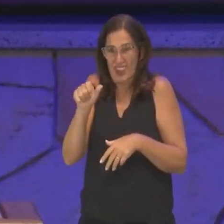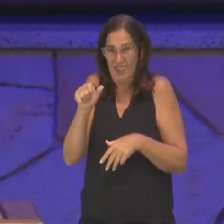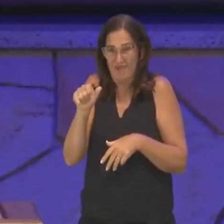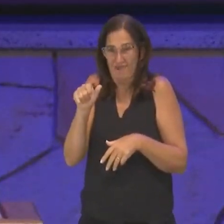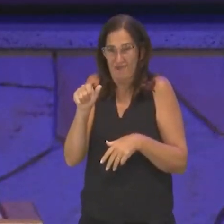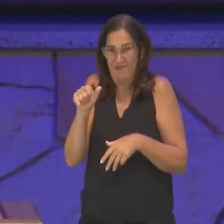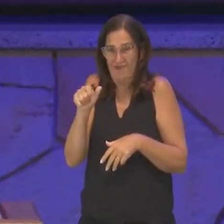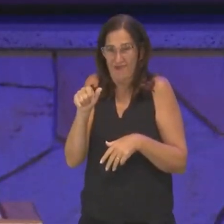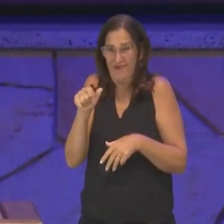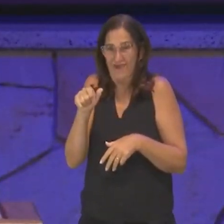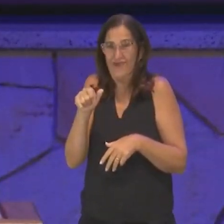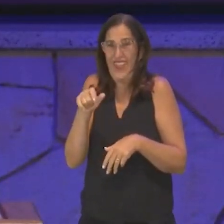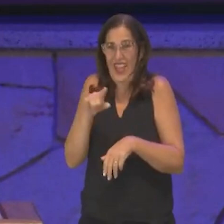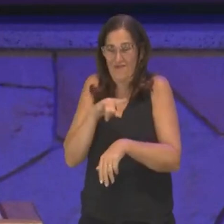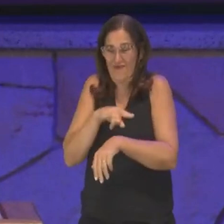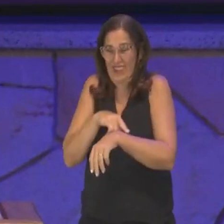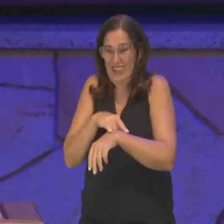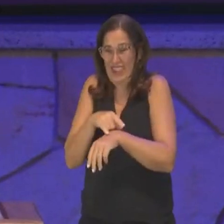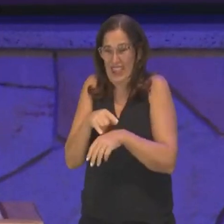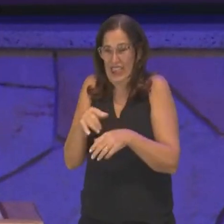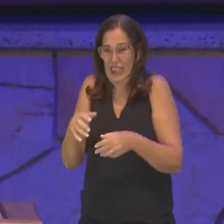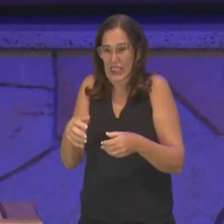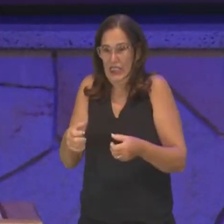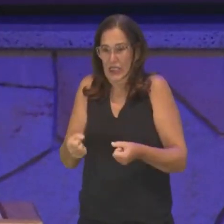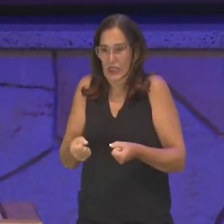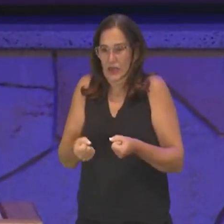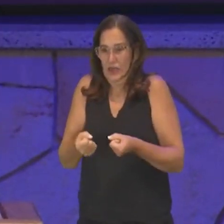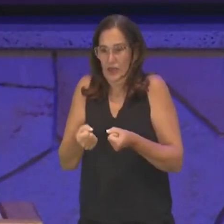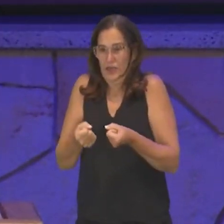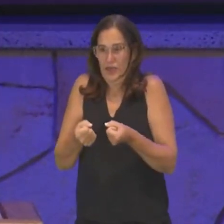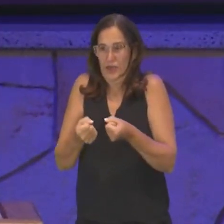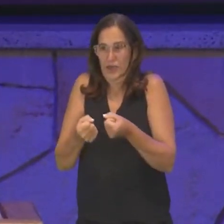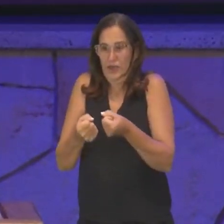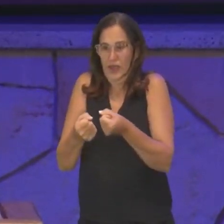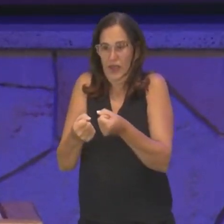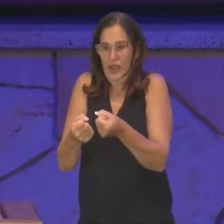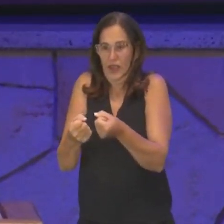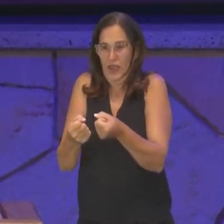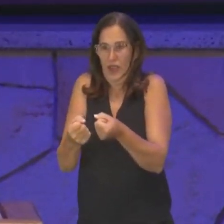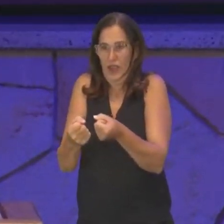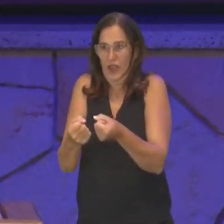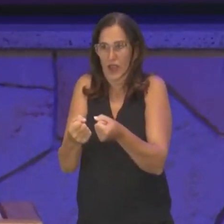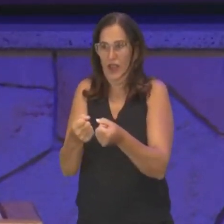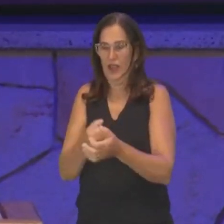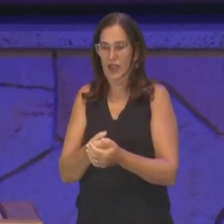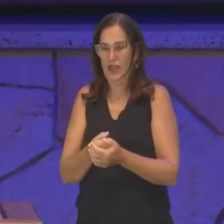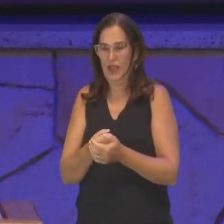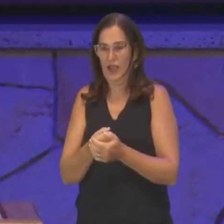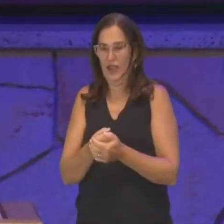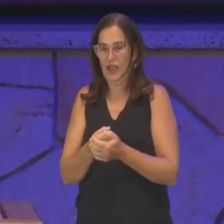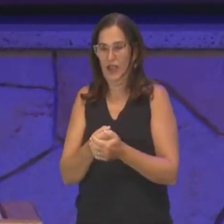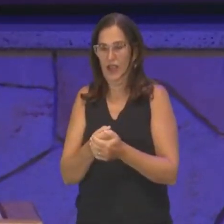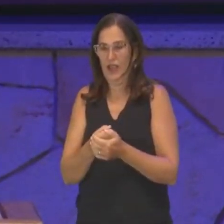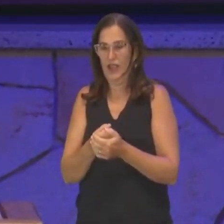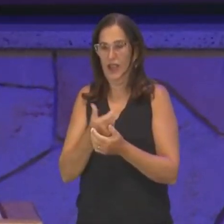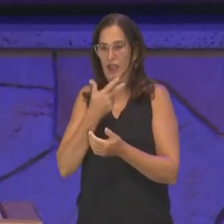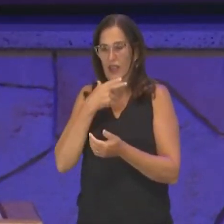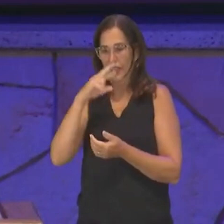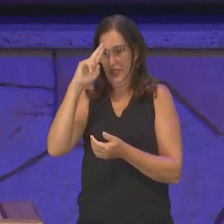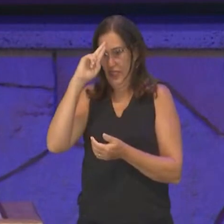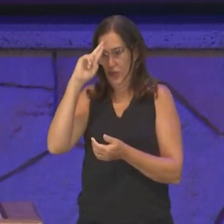E enquanto eu caminhava e subia para aquele ônibus para colocar aquela mulher na cadeira de prioridade, eu dizia: